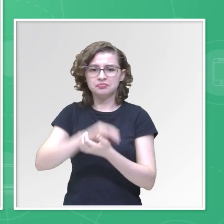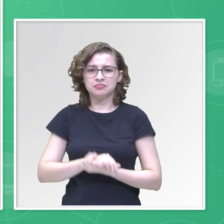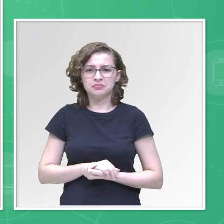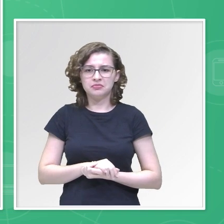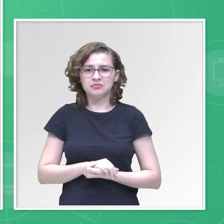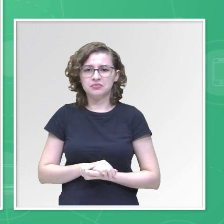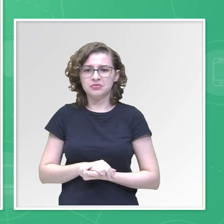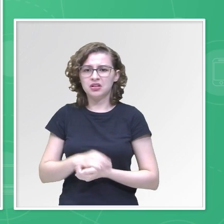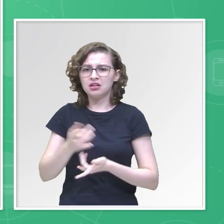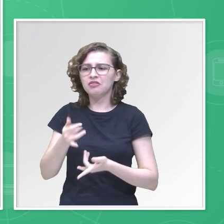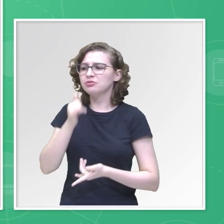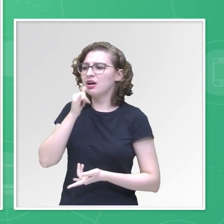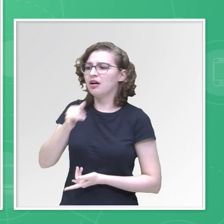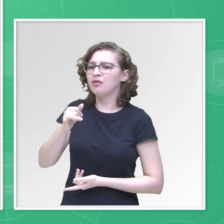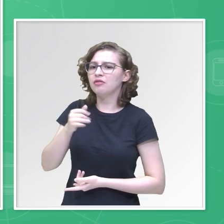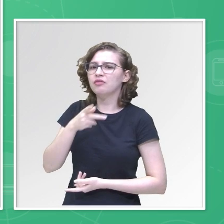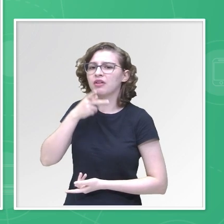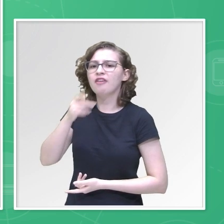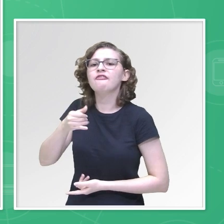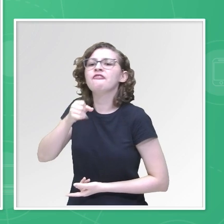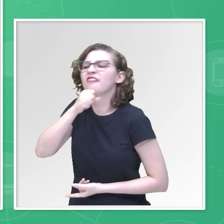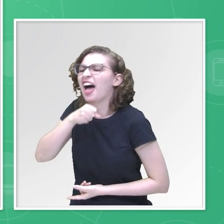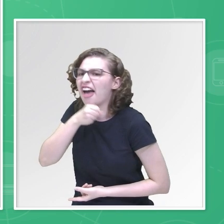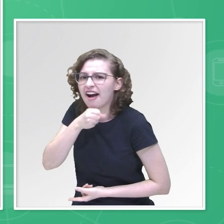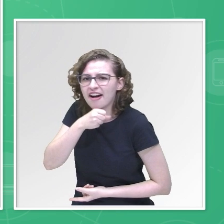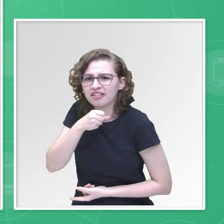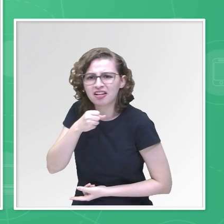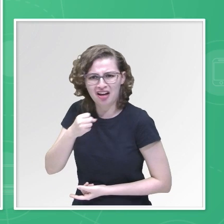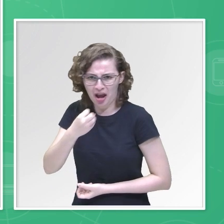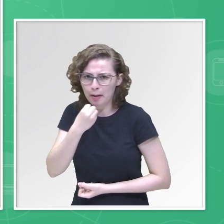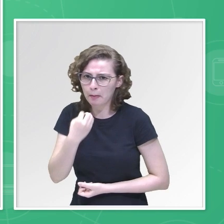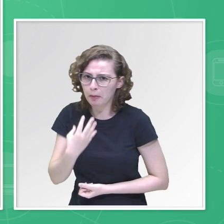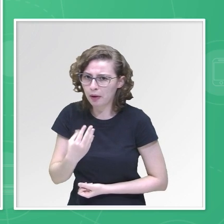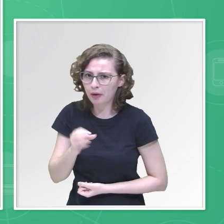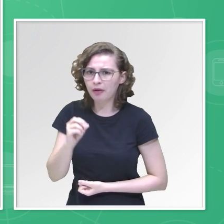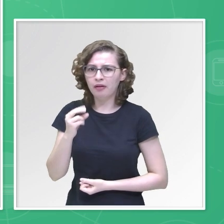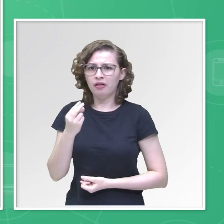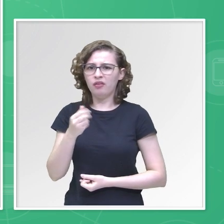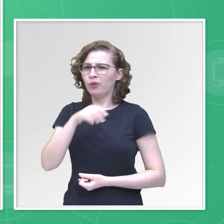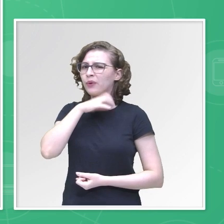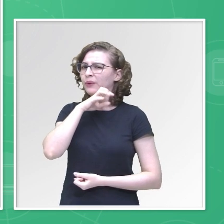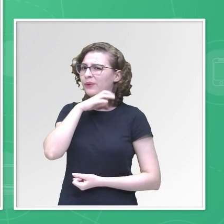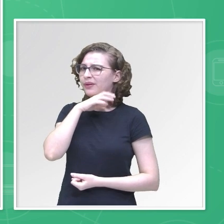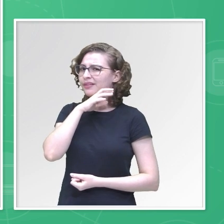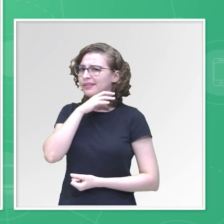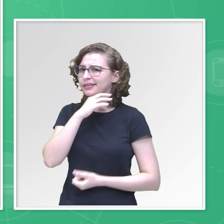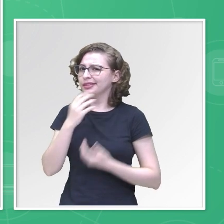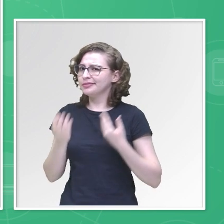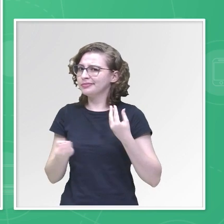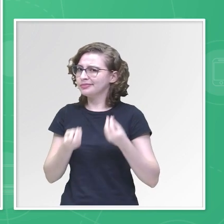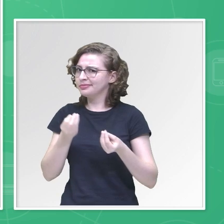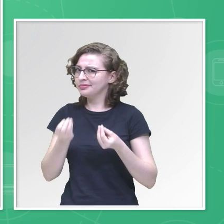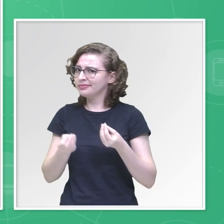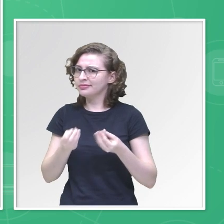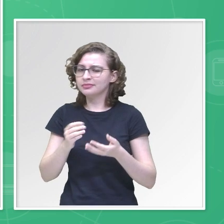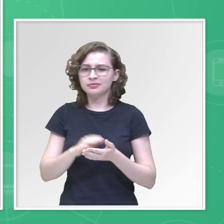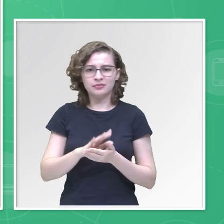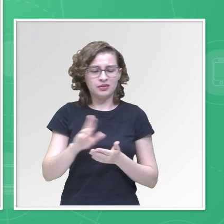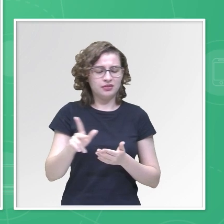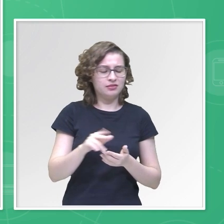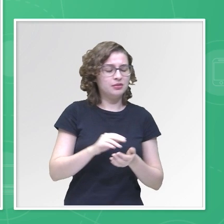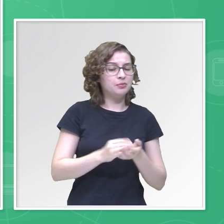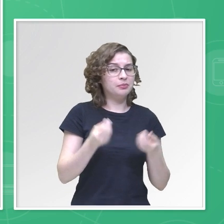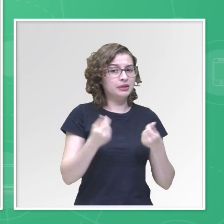que gosta de ser chamada de velha ninguém gosta pode até ter 70 80 anos mas não quer ser chamada de velha tem que ser chamada de senhora